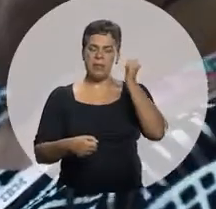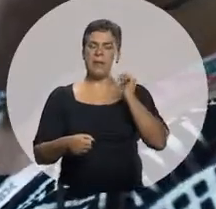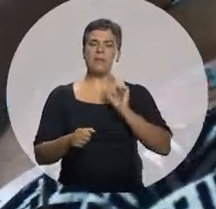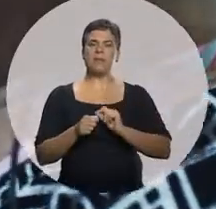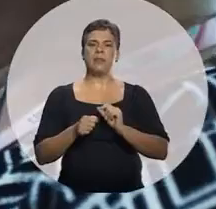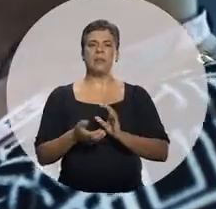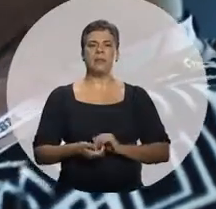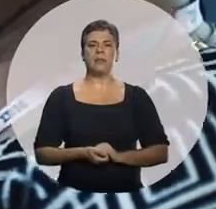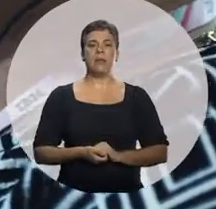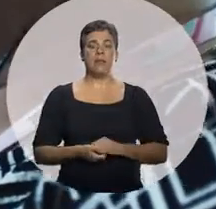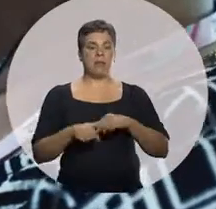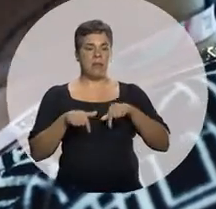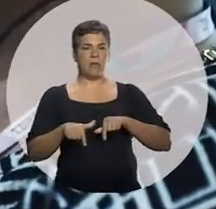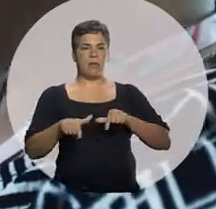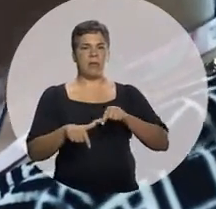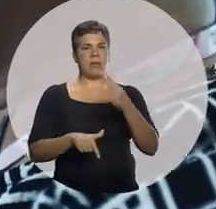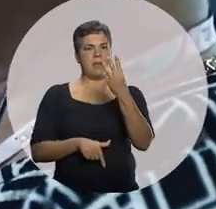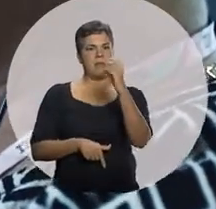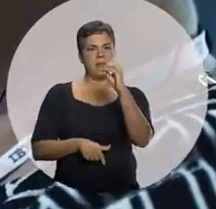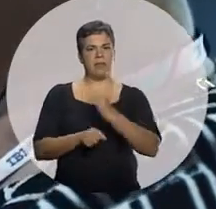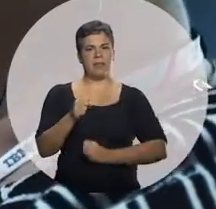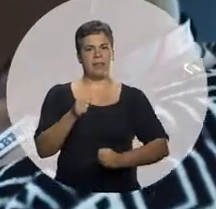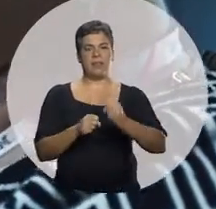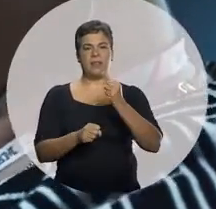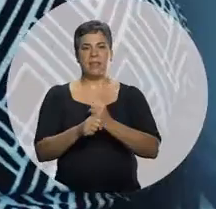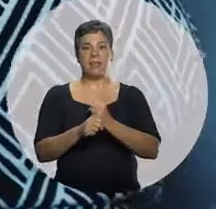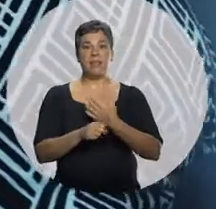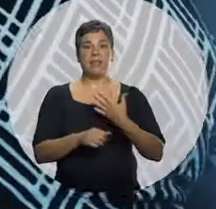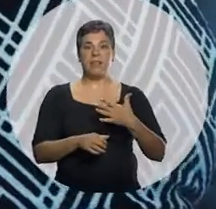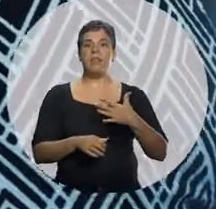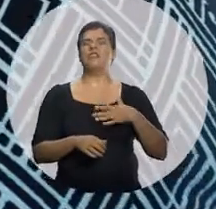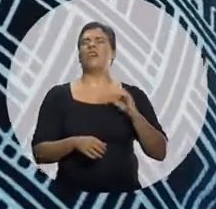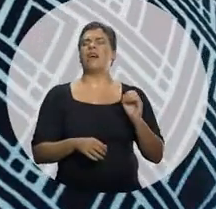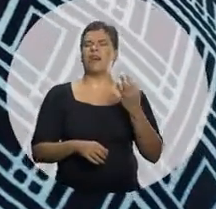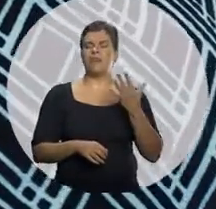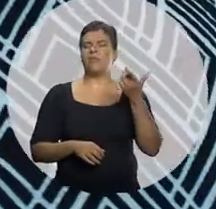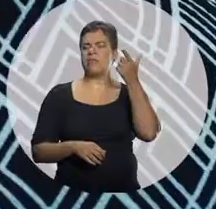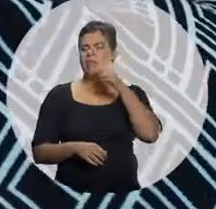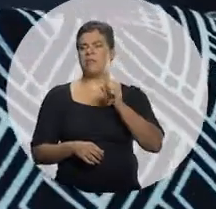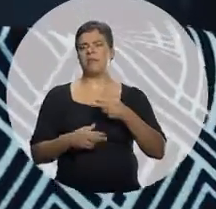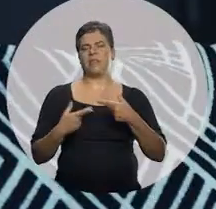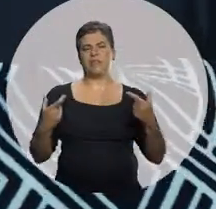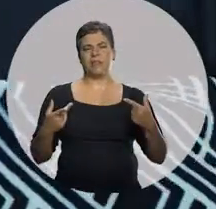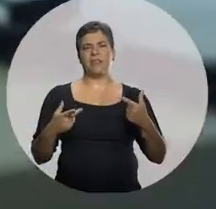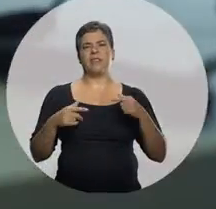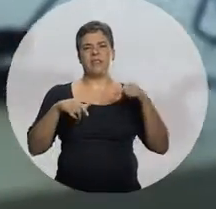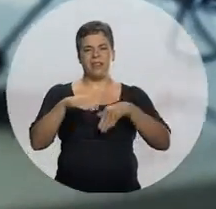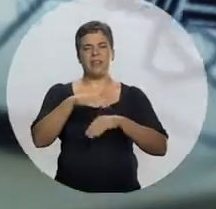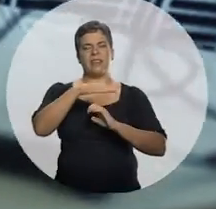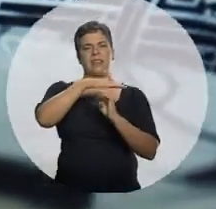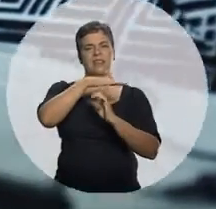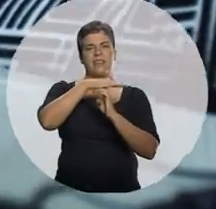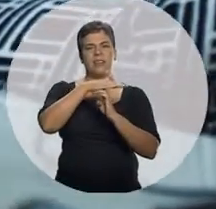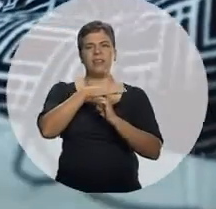quanto ele serve para aquela vaga. Estou aqui há 30 anos, é uma vida de muitas realizações aqui dentro dessa empresa. E